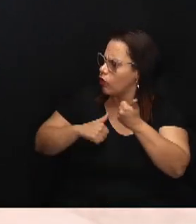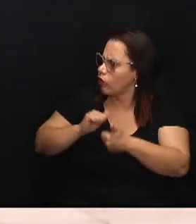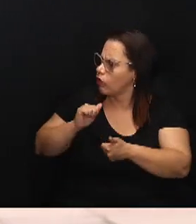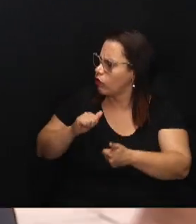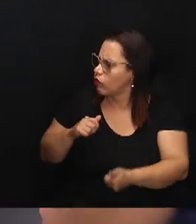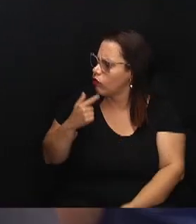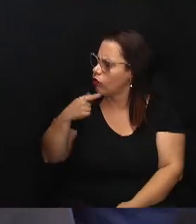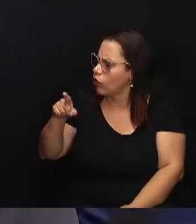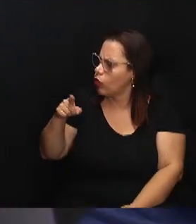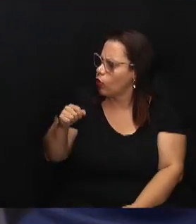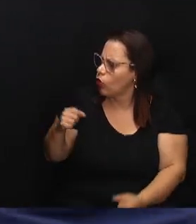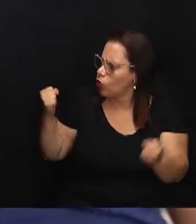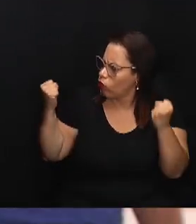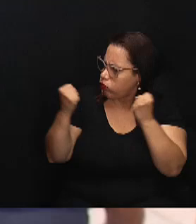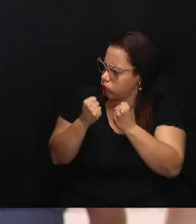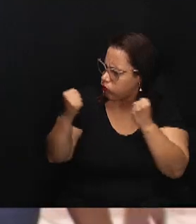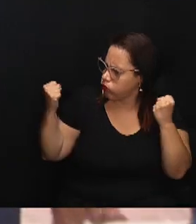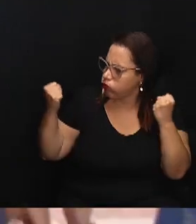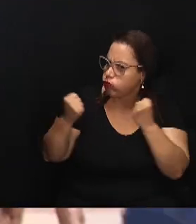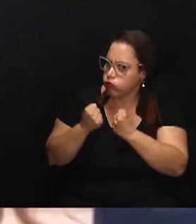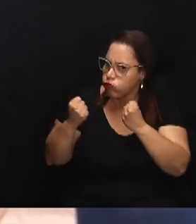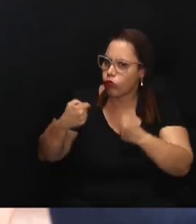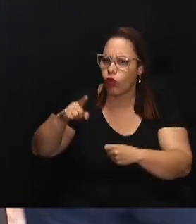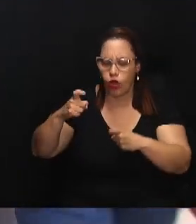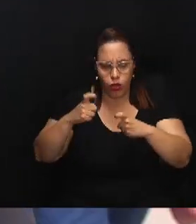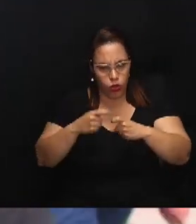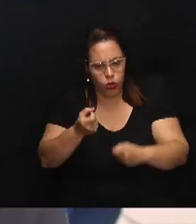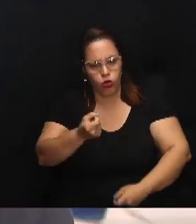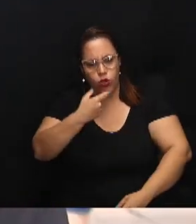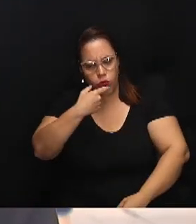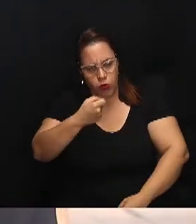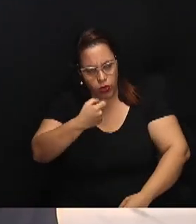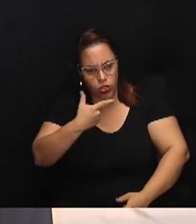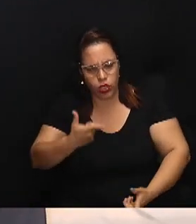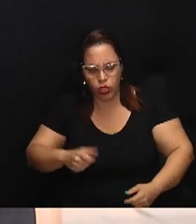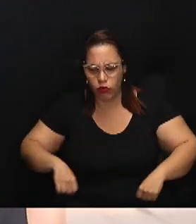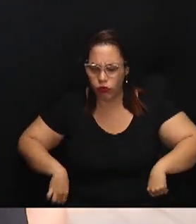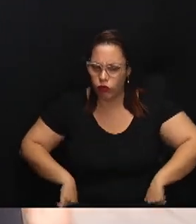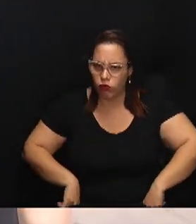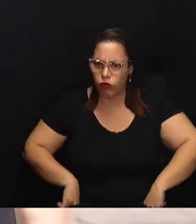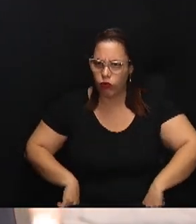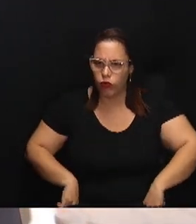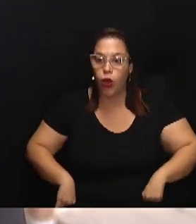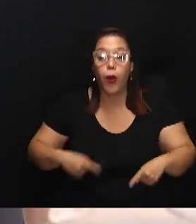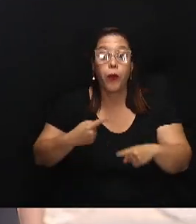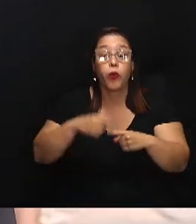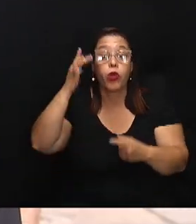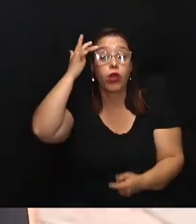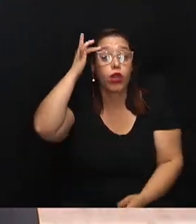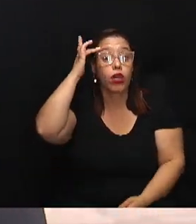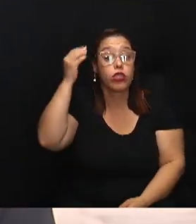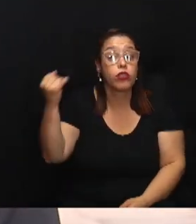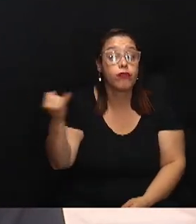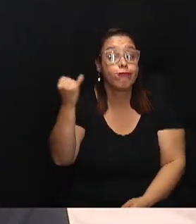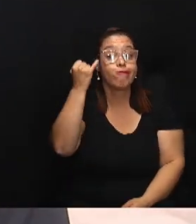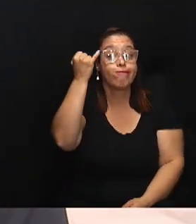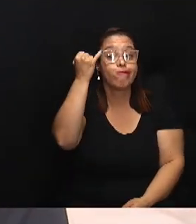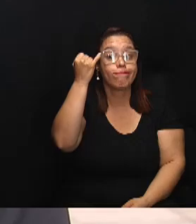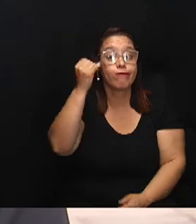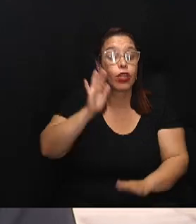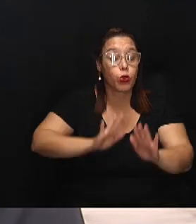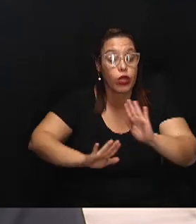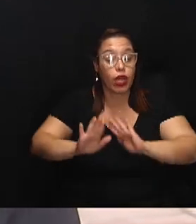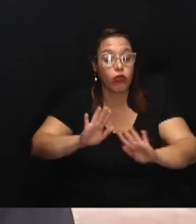você vai regularmente ao médico, toma medicação. Por que você acha importante manter esse